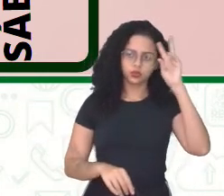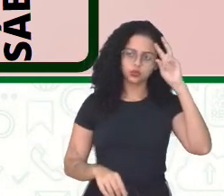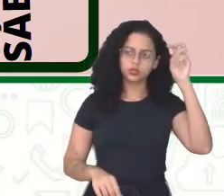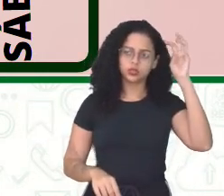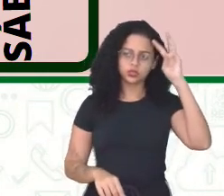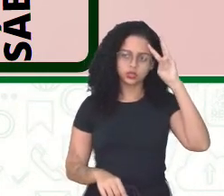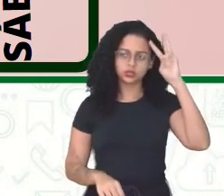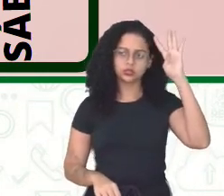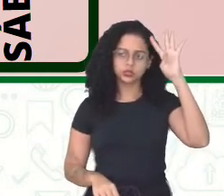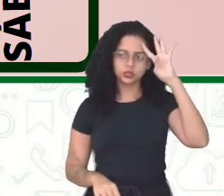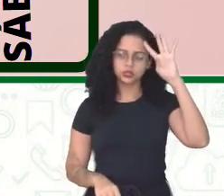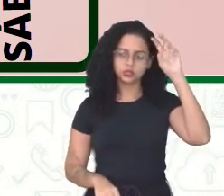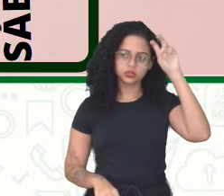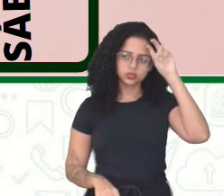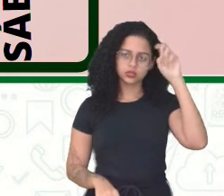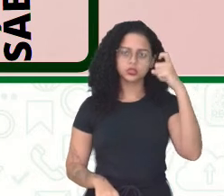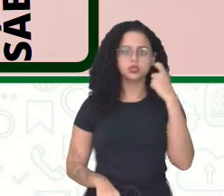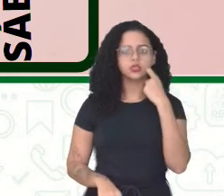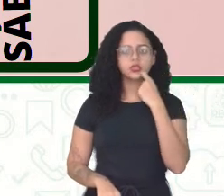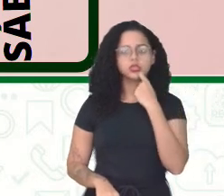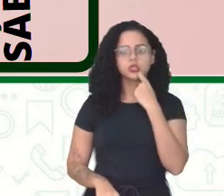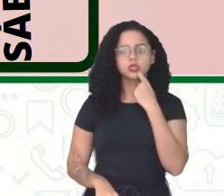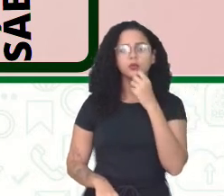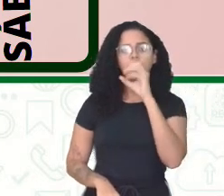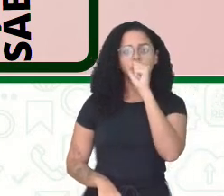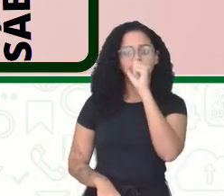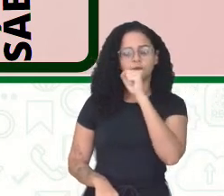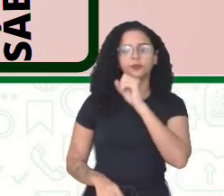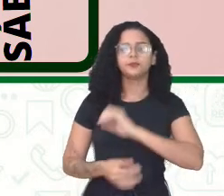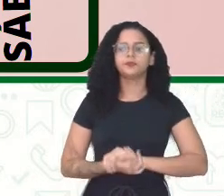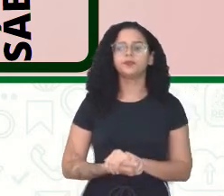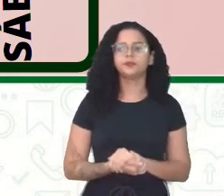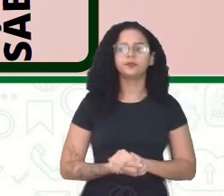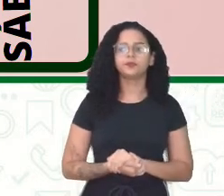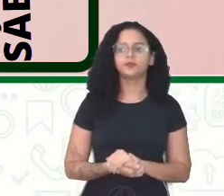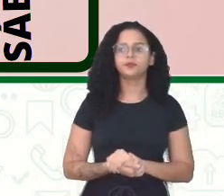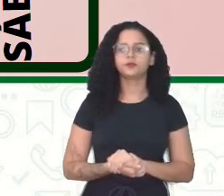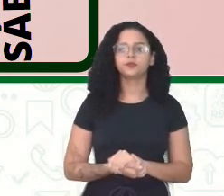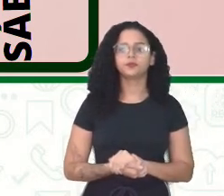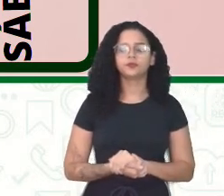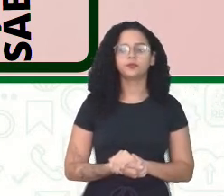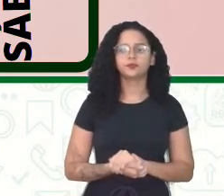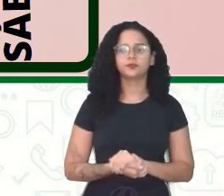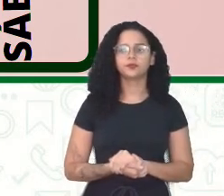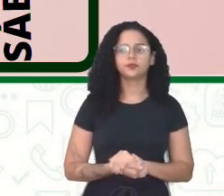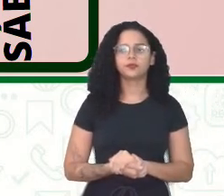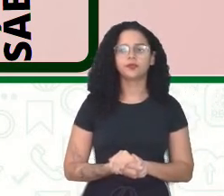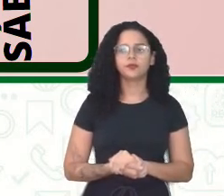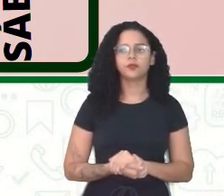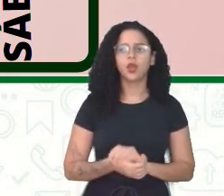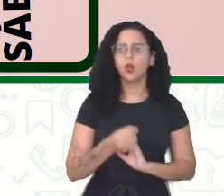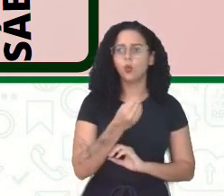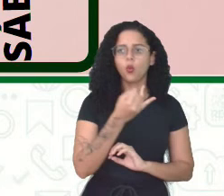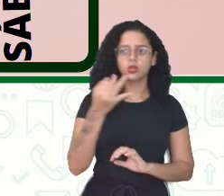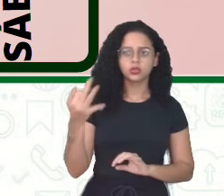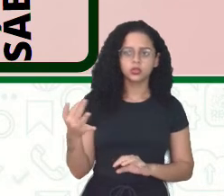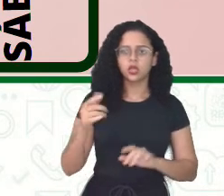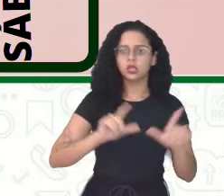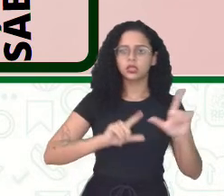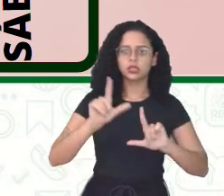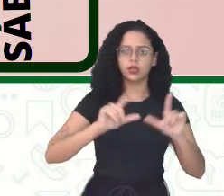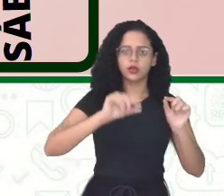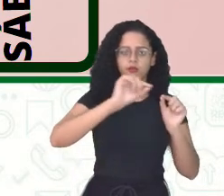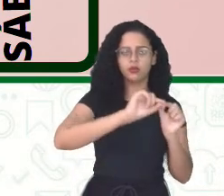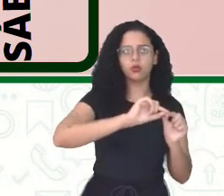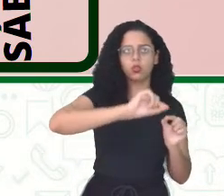a terça, a quarta, a quinta, né? Sexta e sábado, certo? E a quantidade de TV